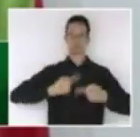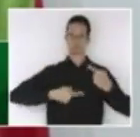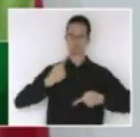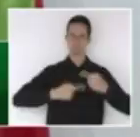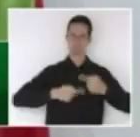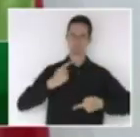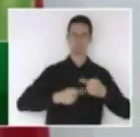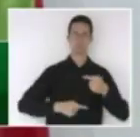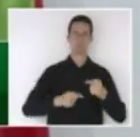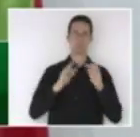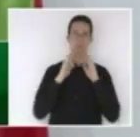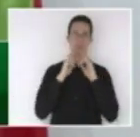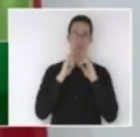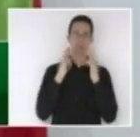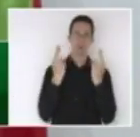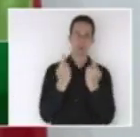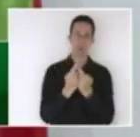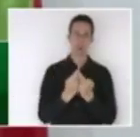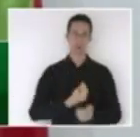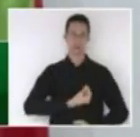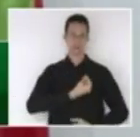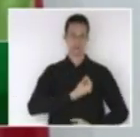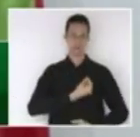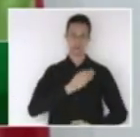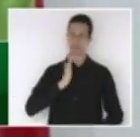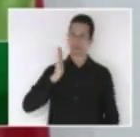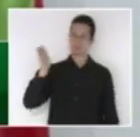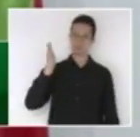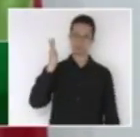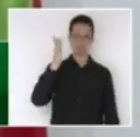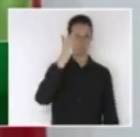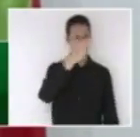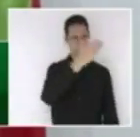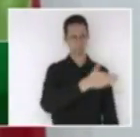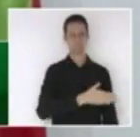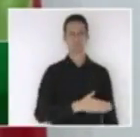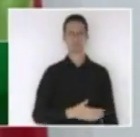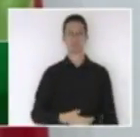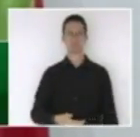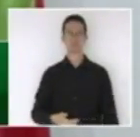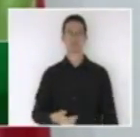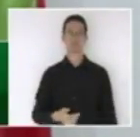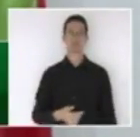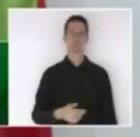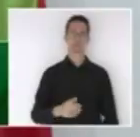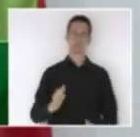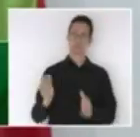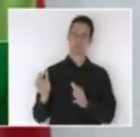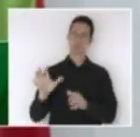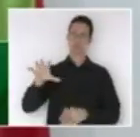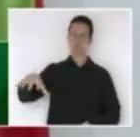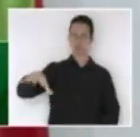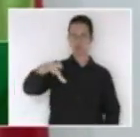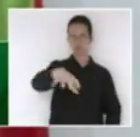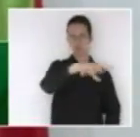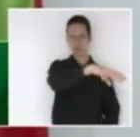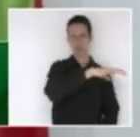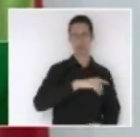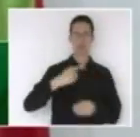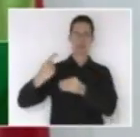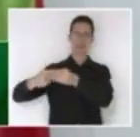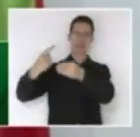reuniões presenciais dos diretórios, das zonais, dos municípios,